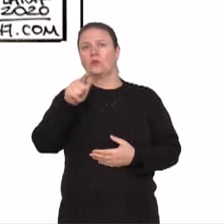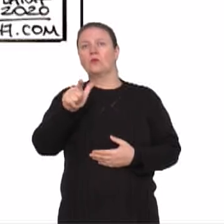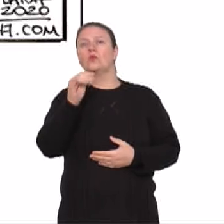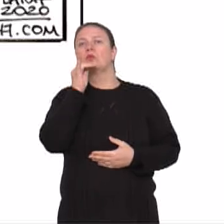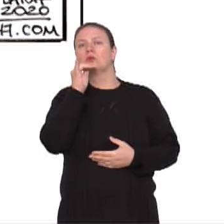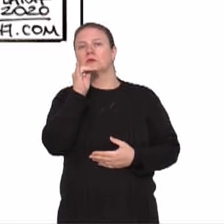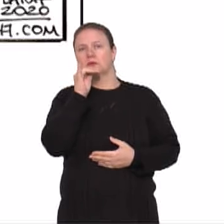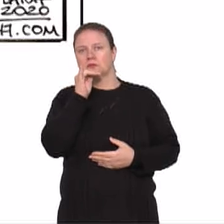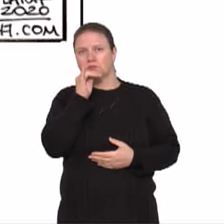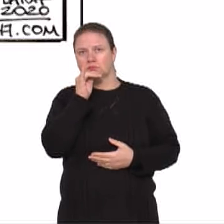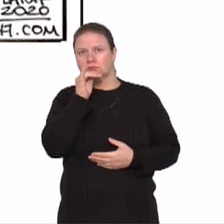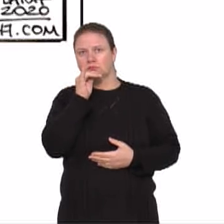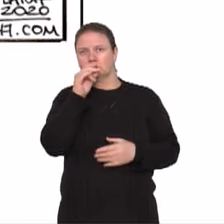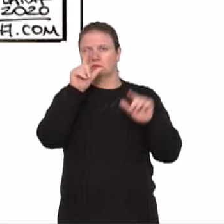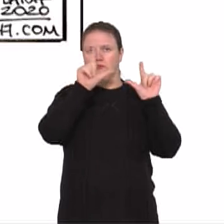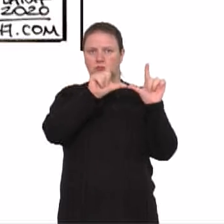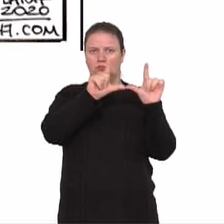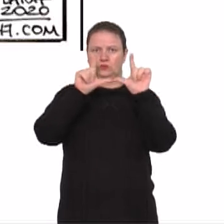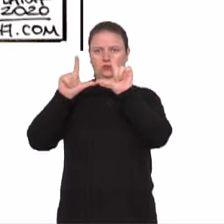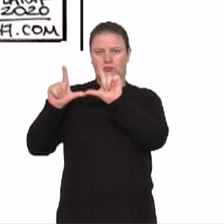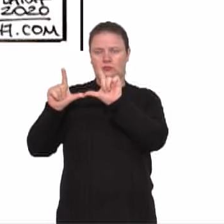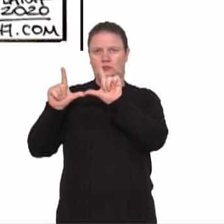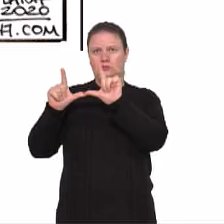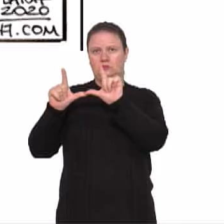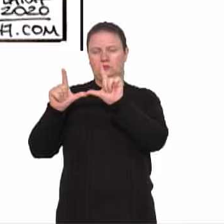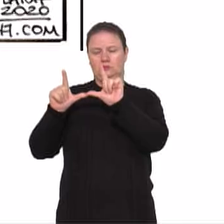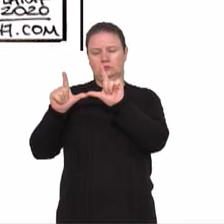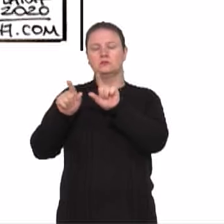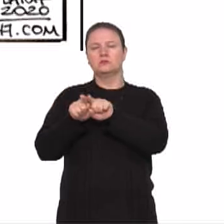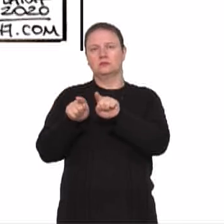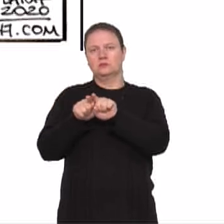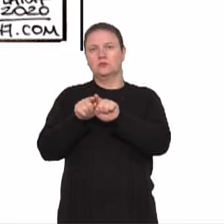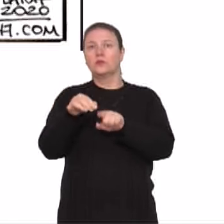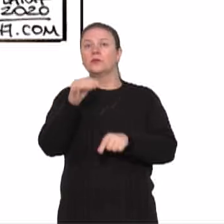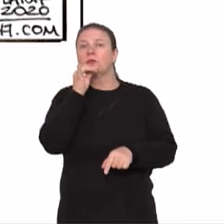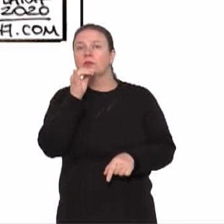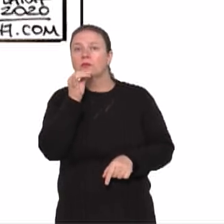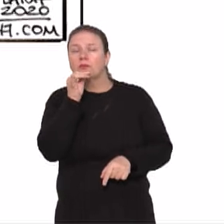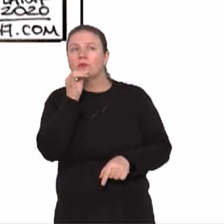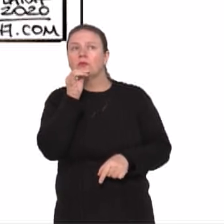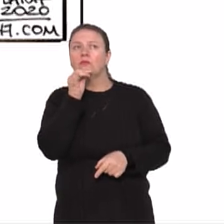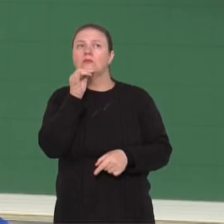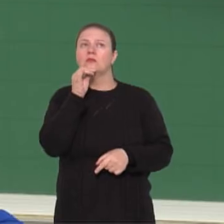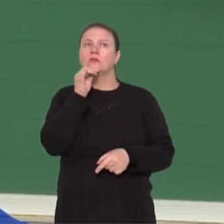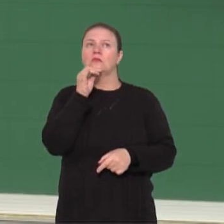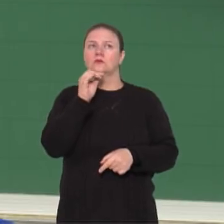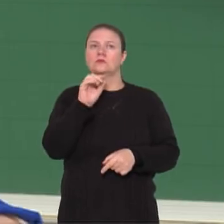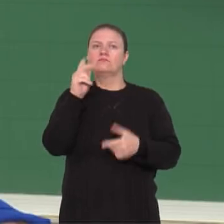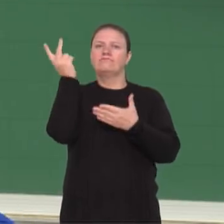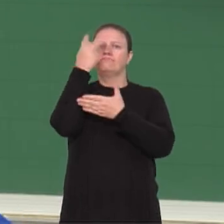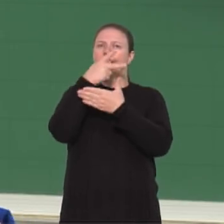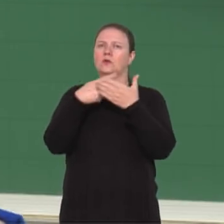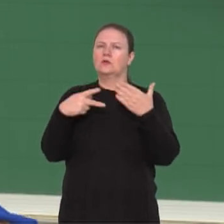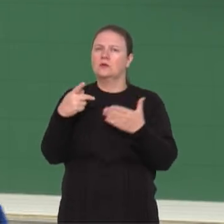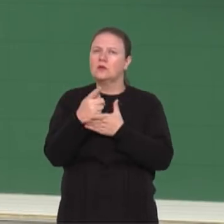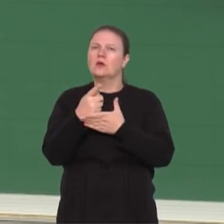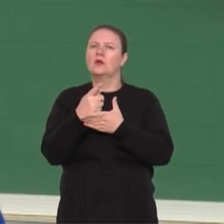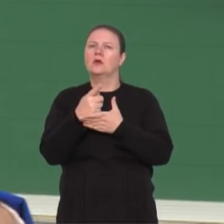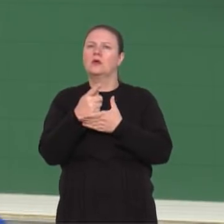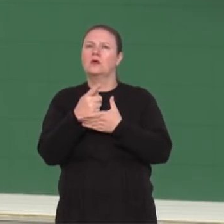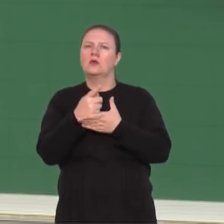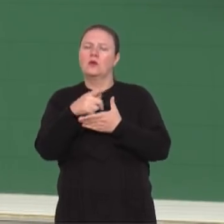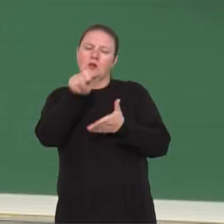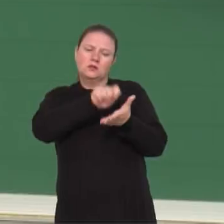um desenho, né? Temos 2 quadrinhos aqui, certo? Mais um exemplo aí de desenho de linguagem não